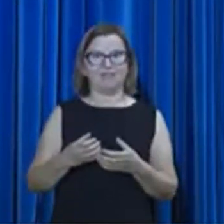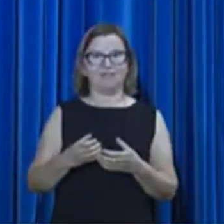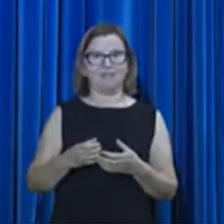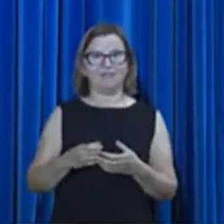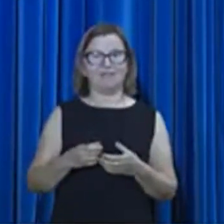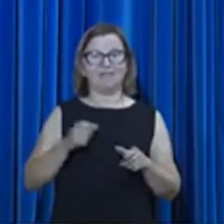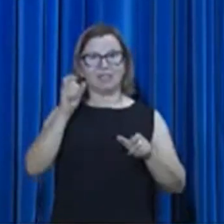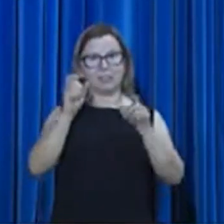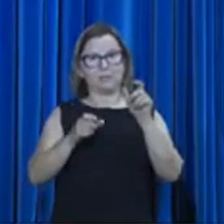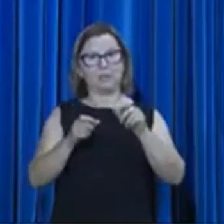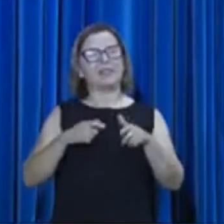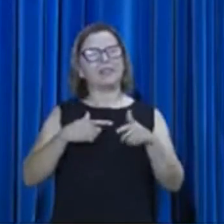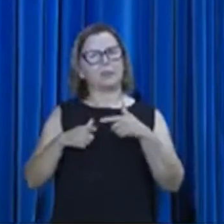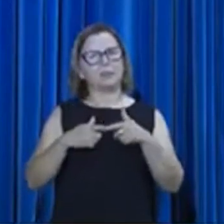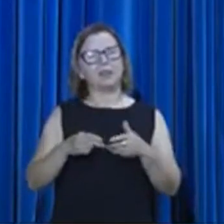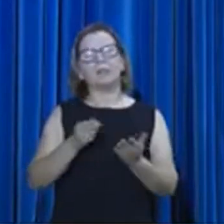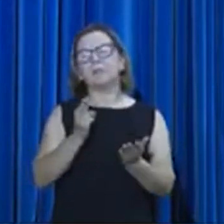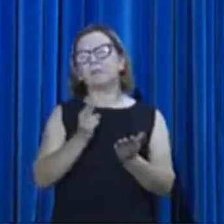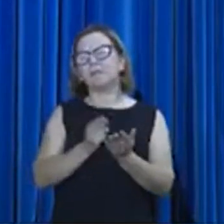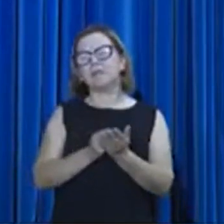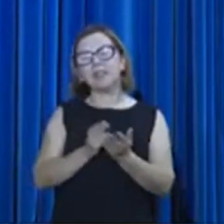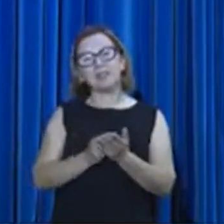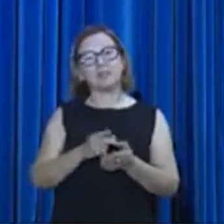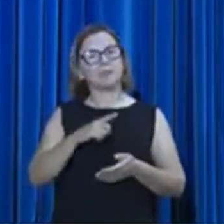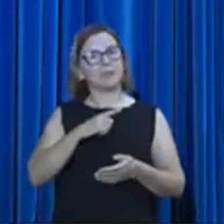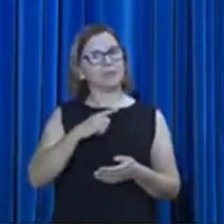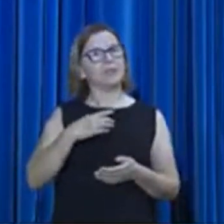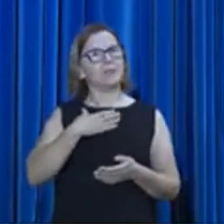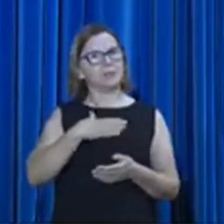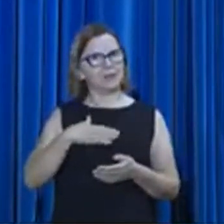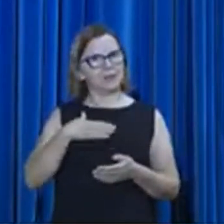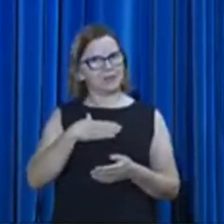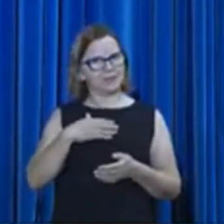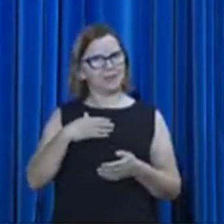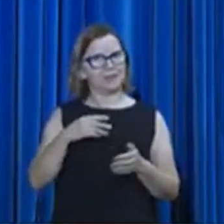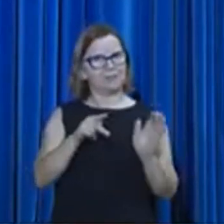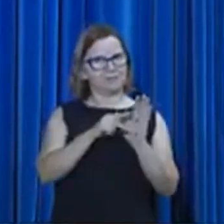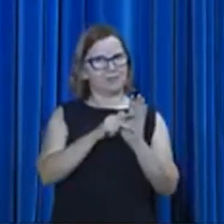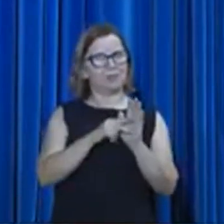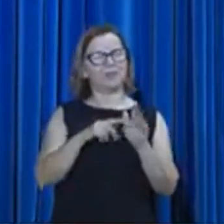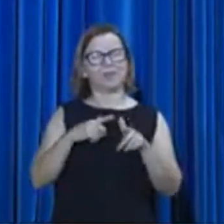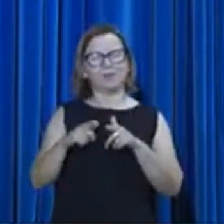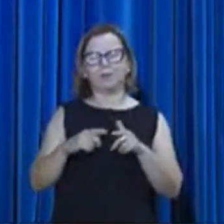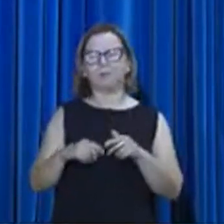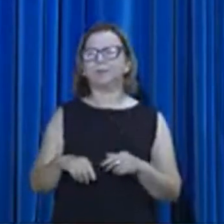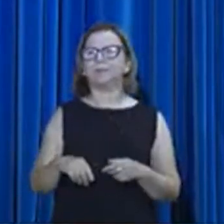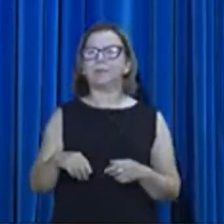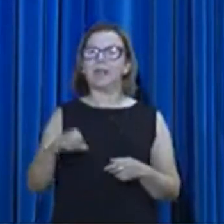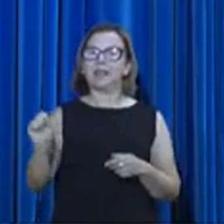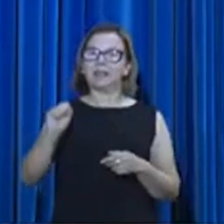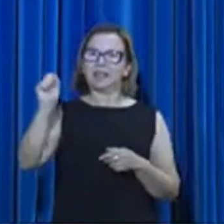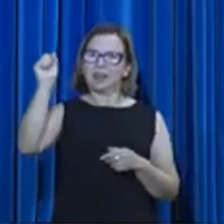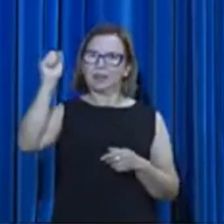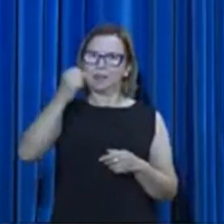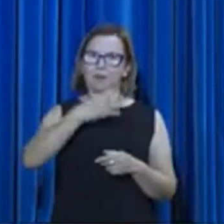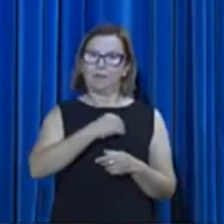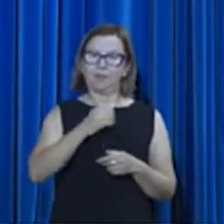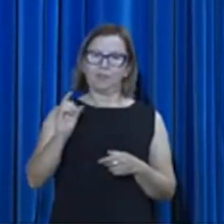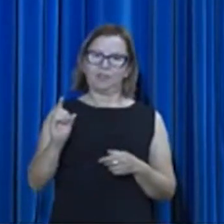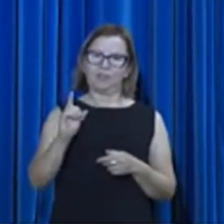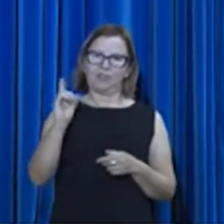trabalha, mesmo sendo possível ter prazer no que faz. Salomão, filho de Davi, sendo um